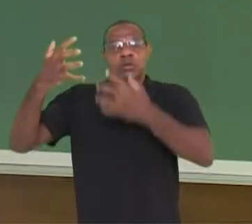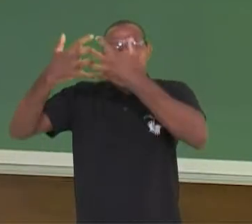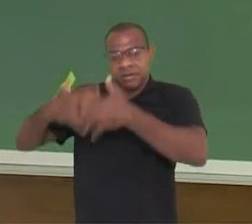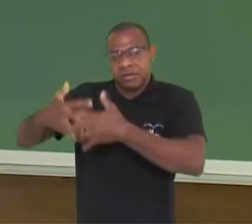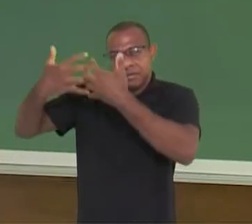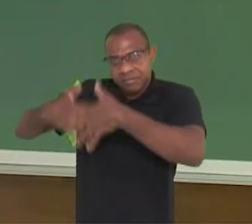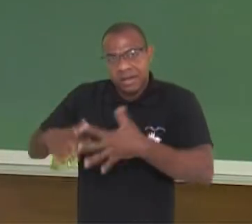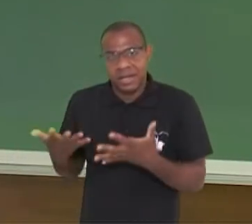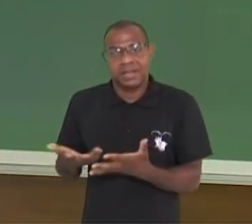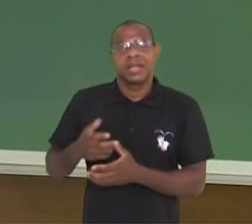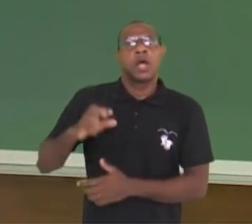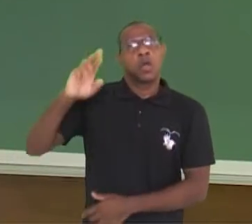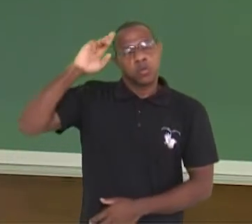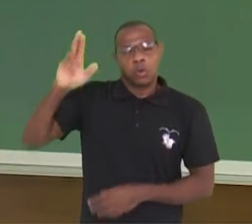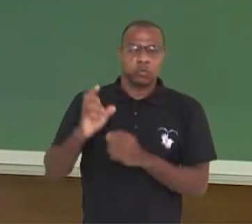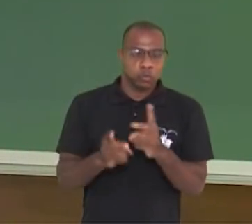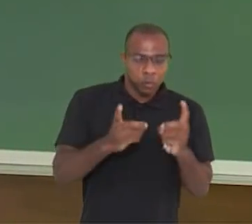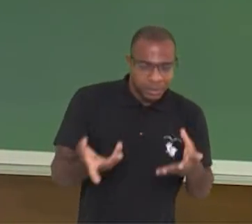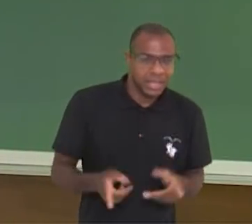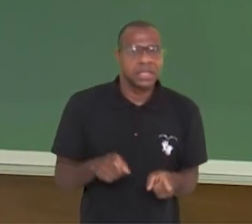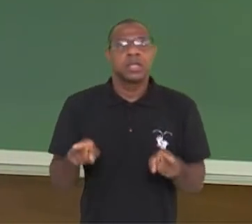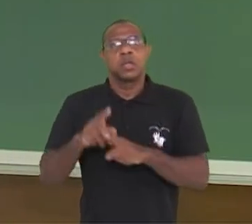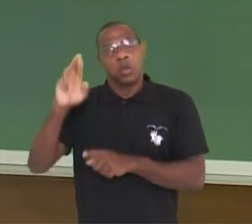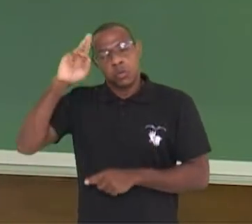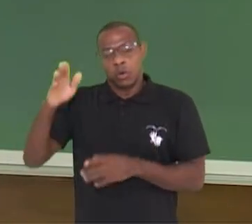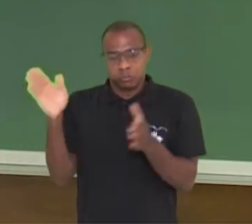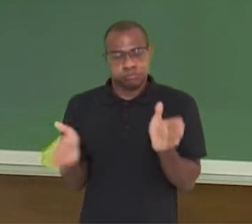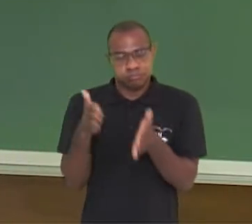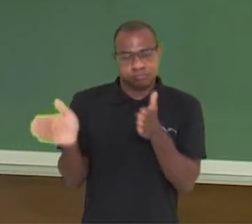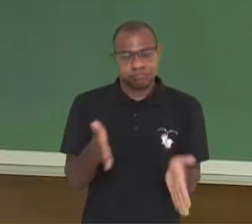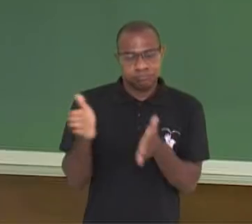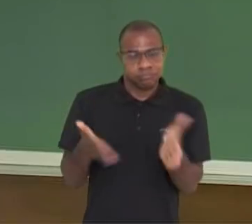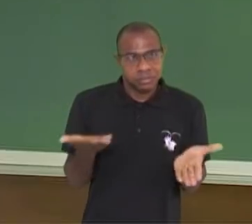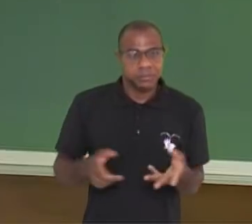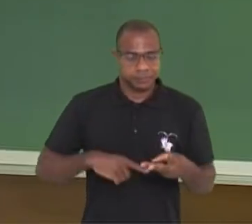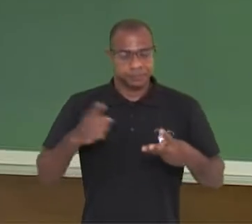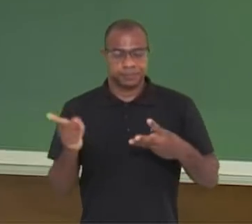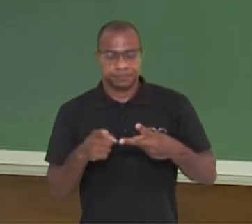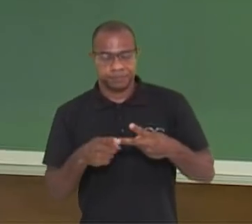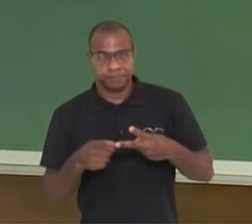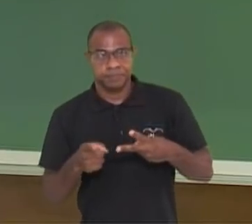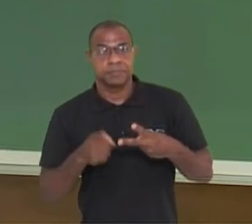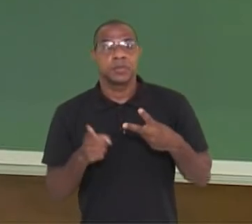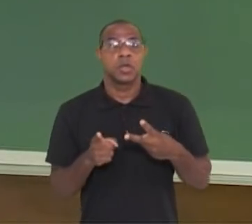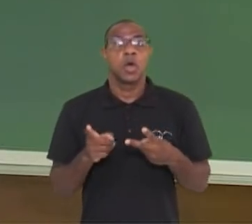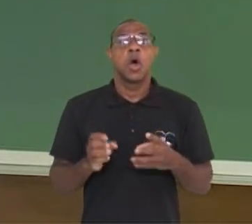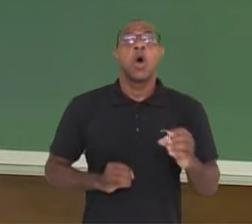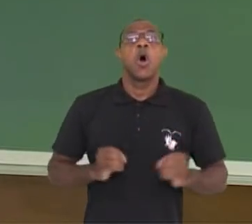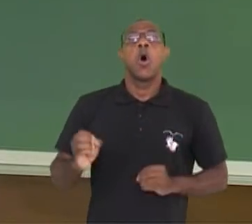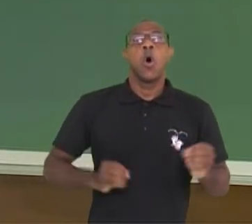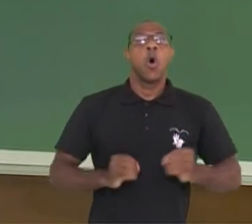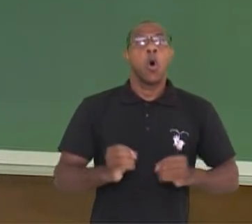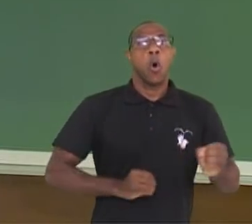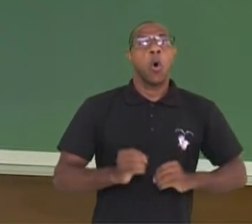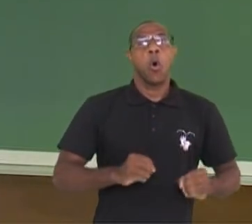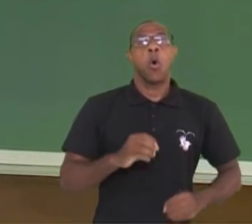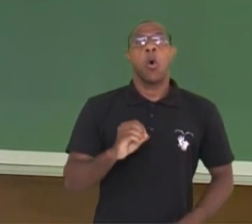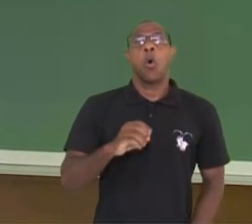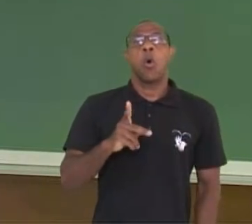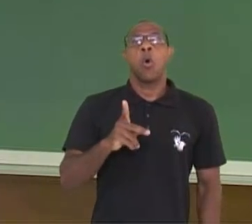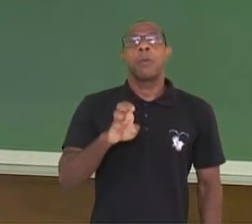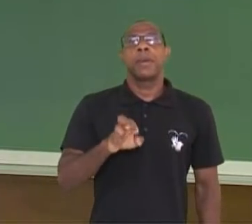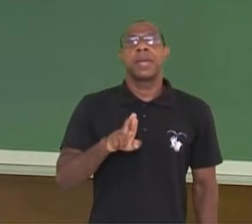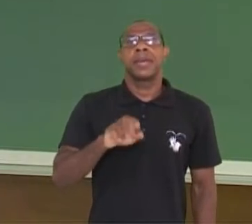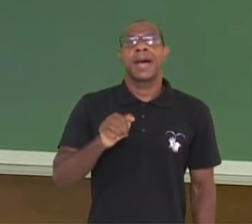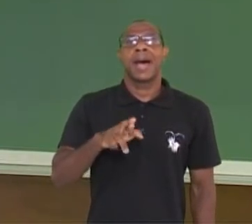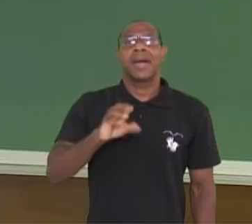dos meios de produção. Então, a burguesia. E outra classe social, o operariado. Em alguns